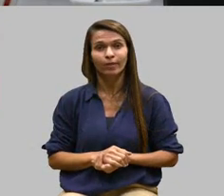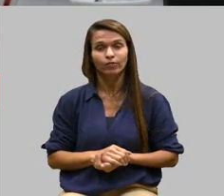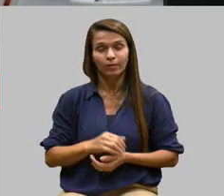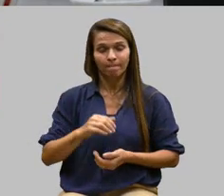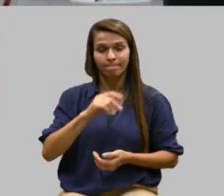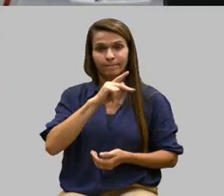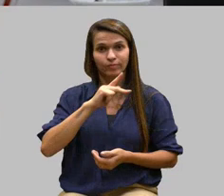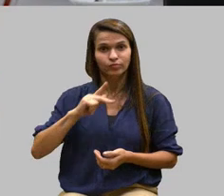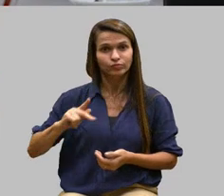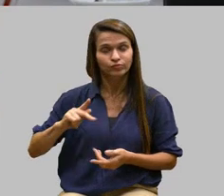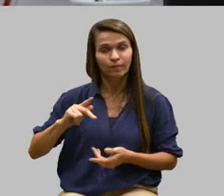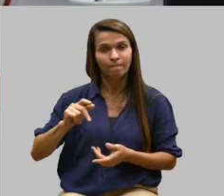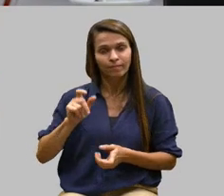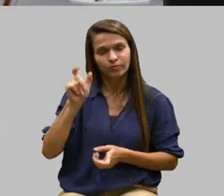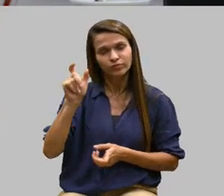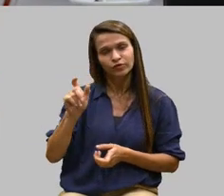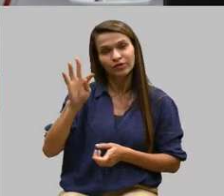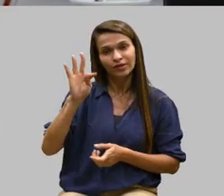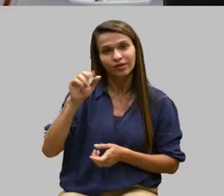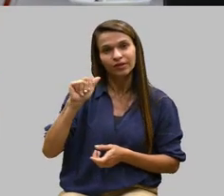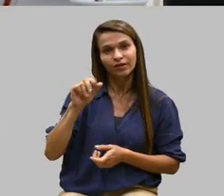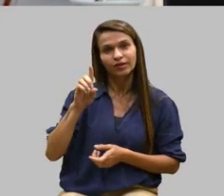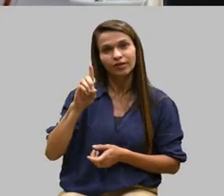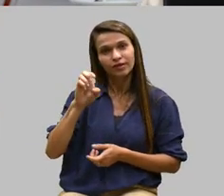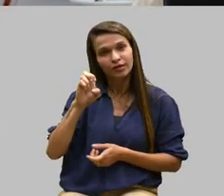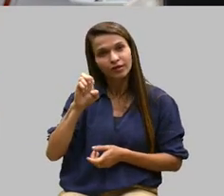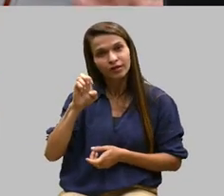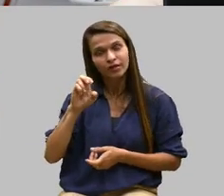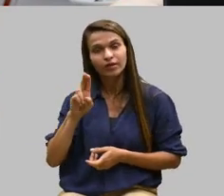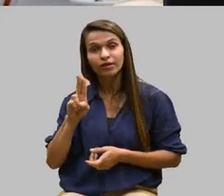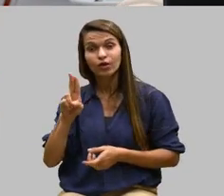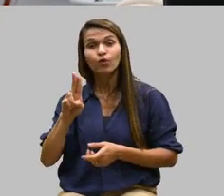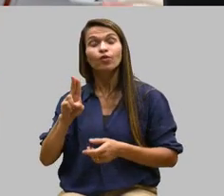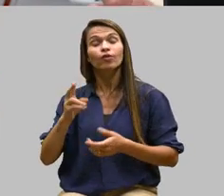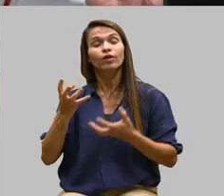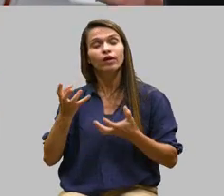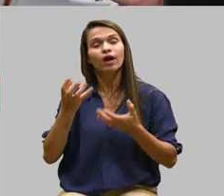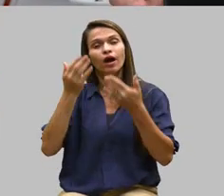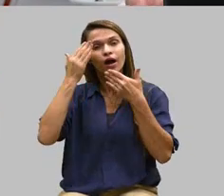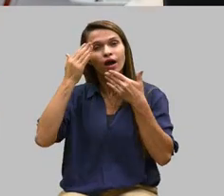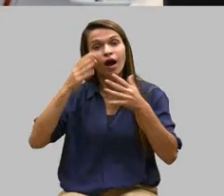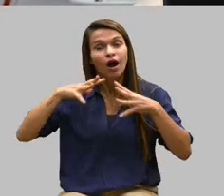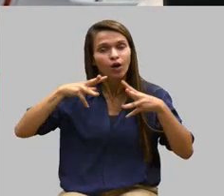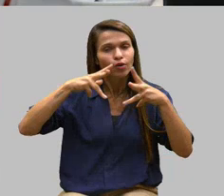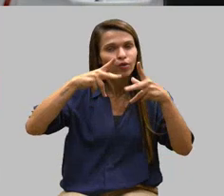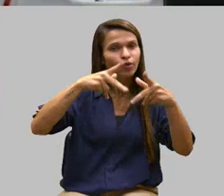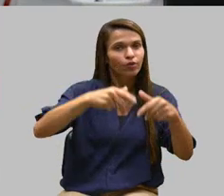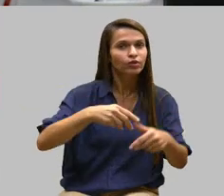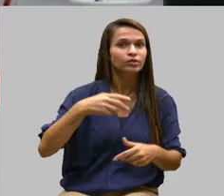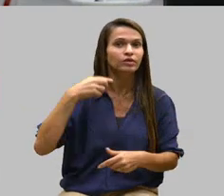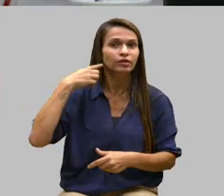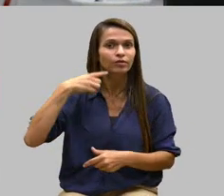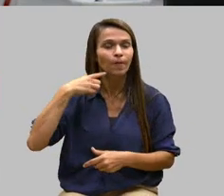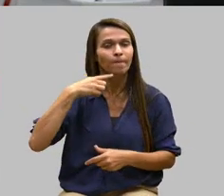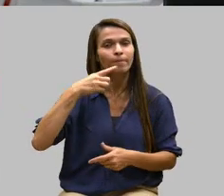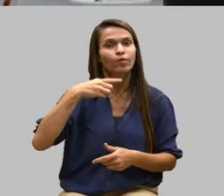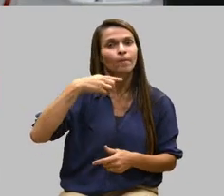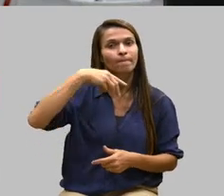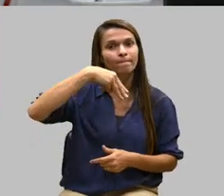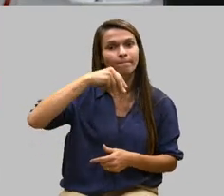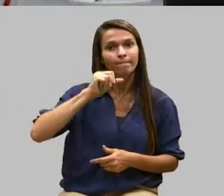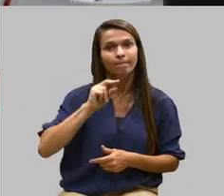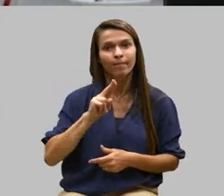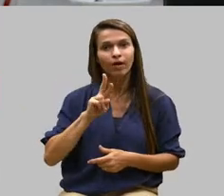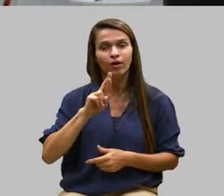tadeuzinho eu quero agradecer a todos Deputado Dr Maurício desta casa que estão